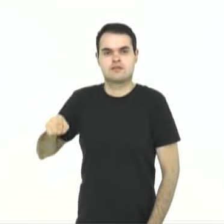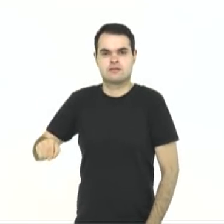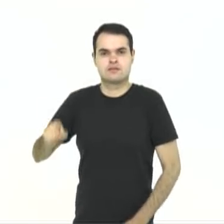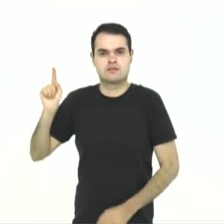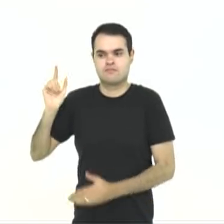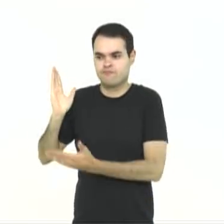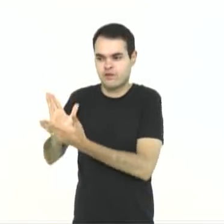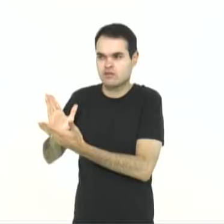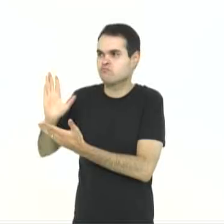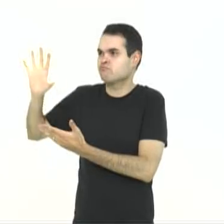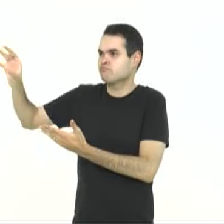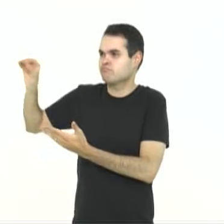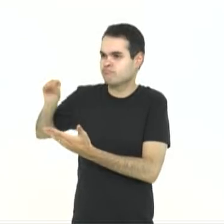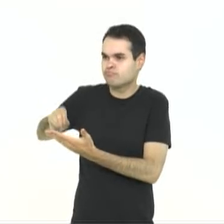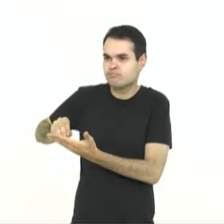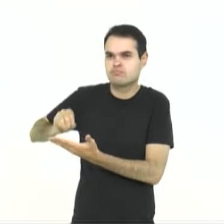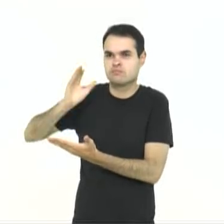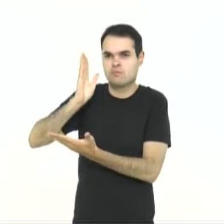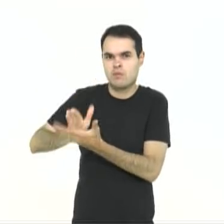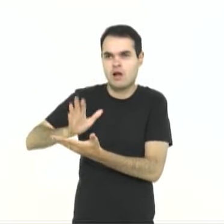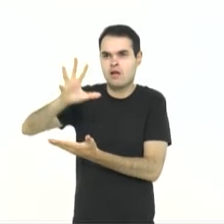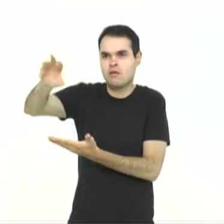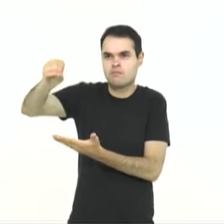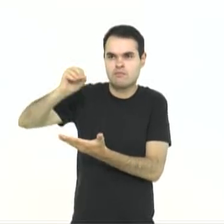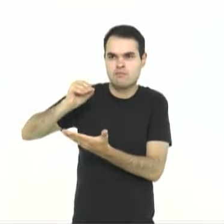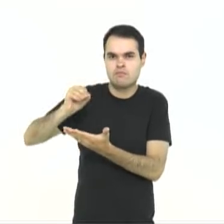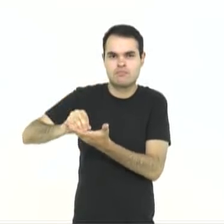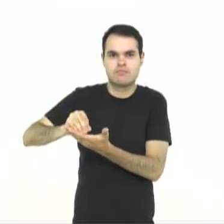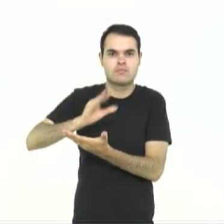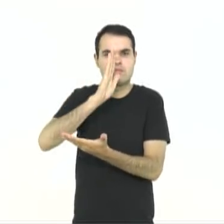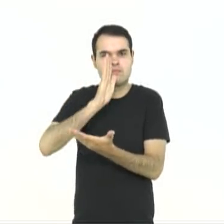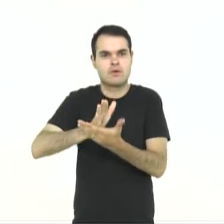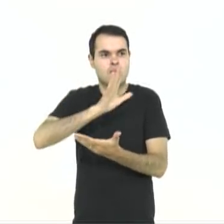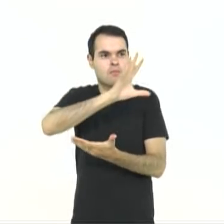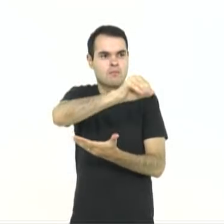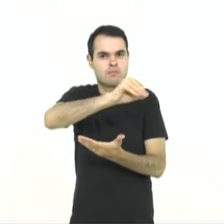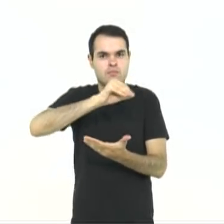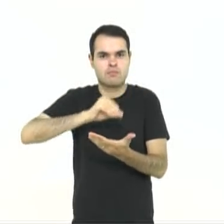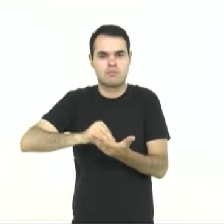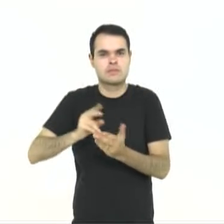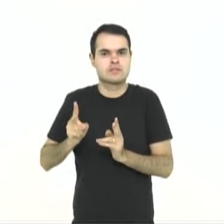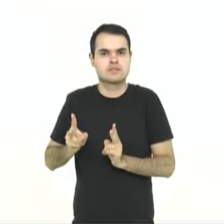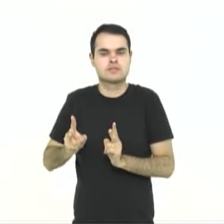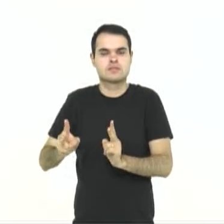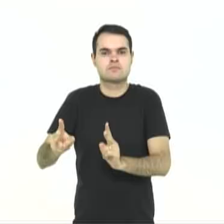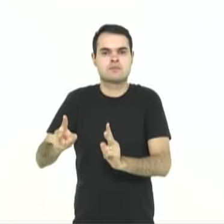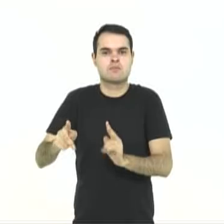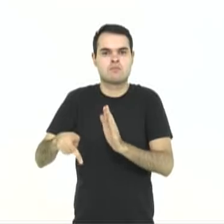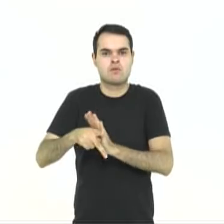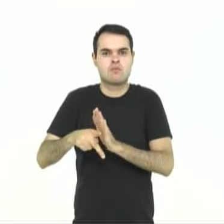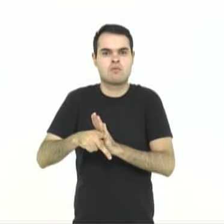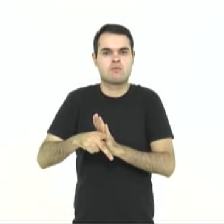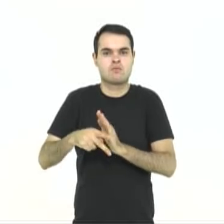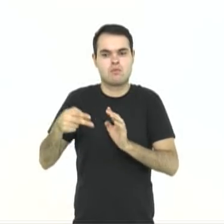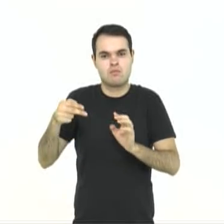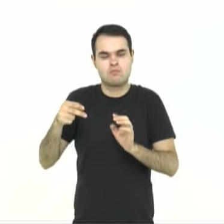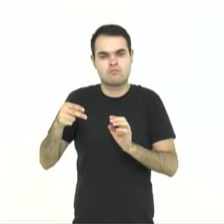de fatos marcantes da vida dessa pessoa. Geralmente se usa pronomes pessoais e